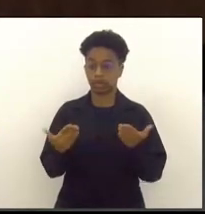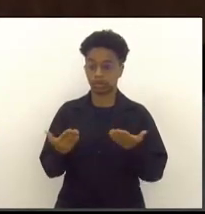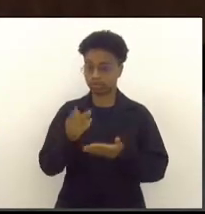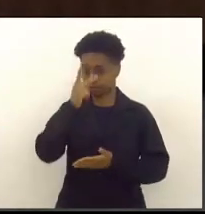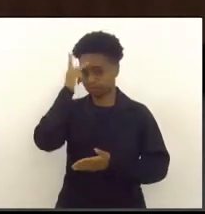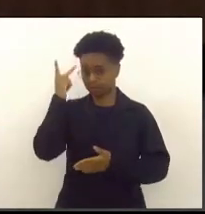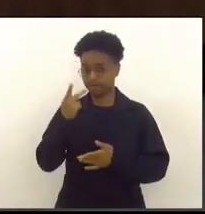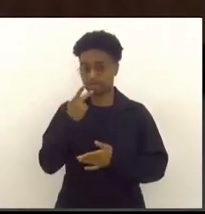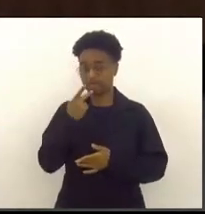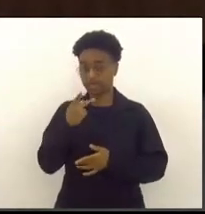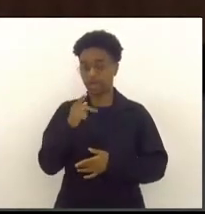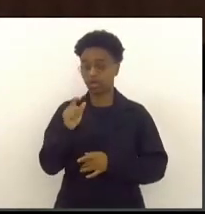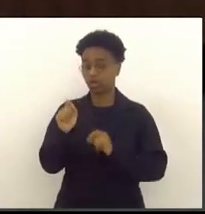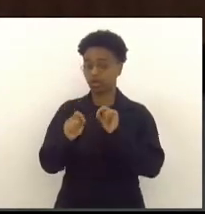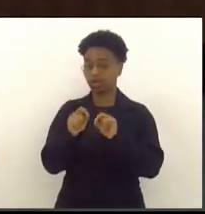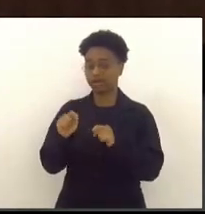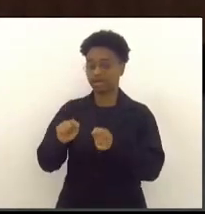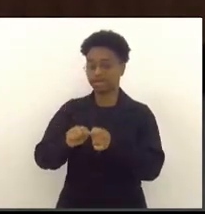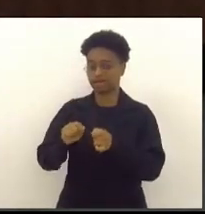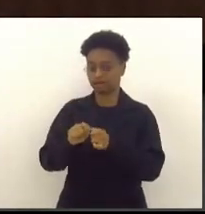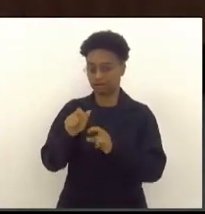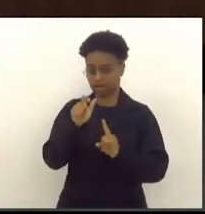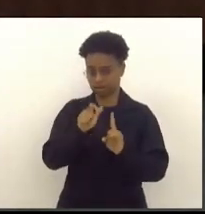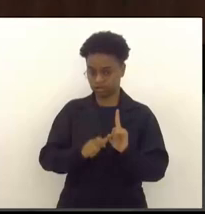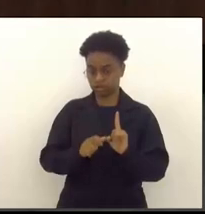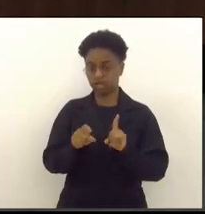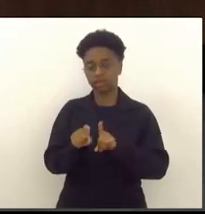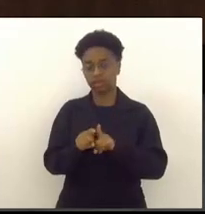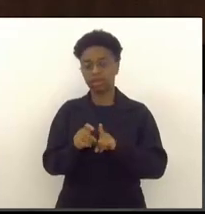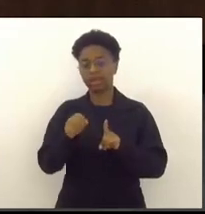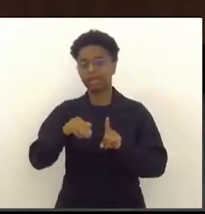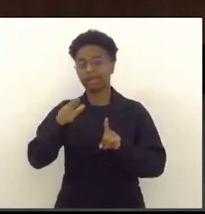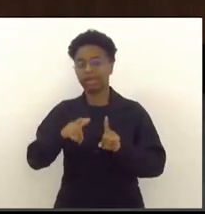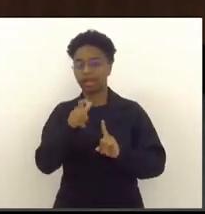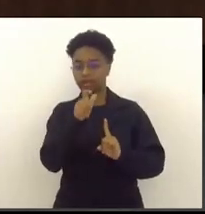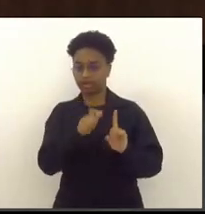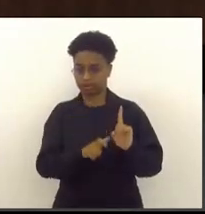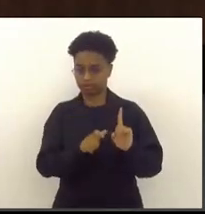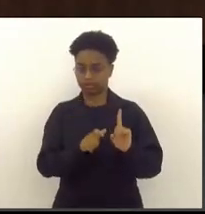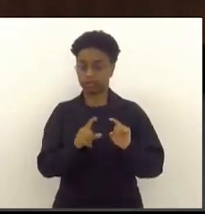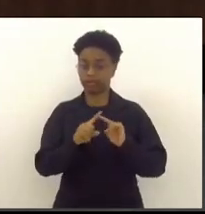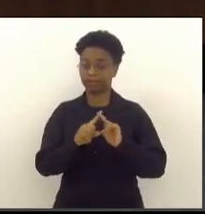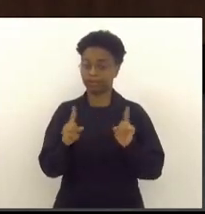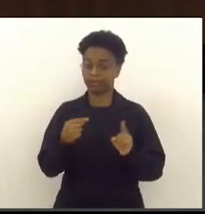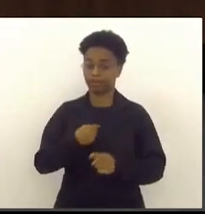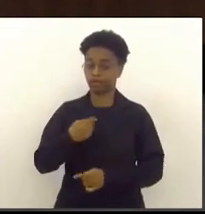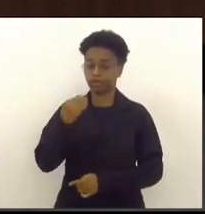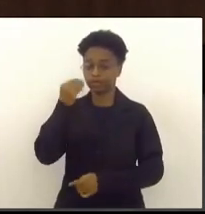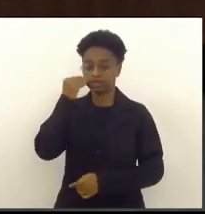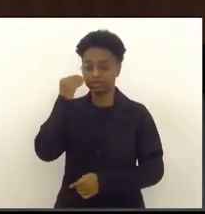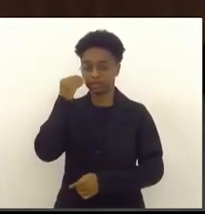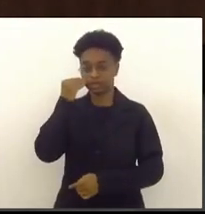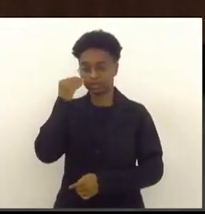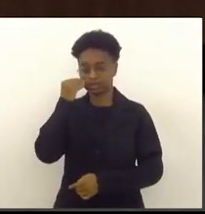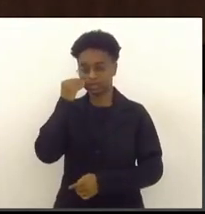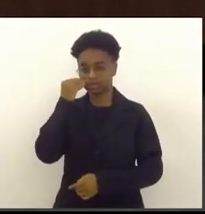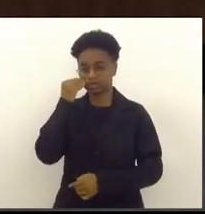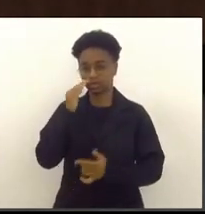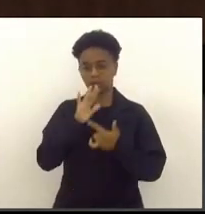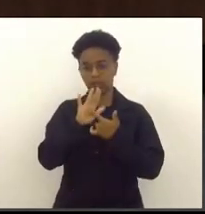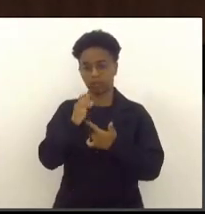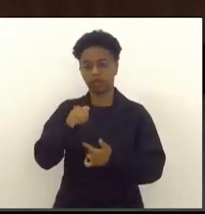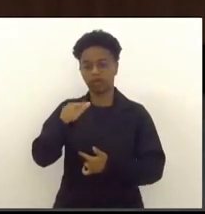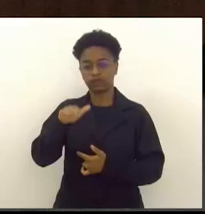fez. Falaram também um pouco de quem ela é. Mas eu vou tentar trazer a vocês